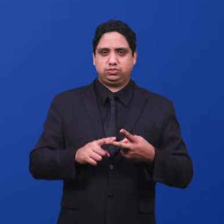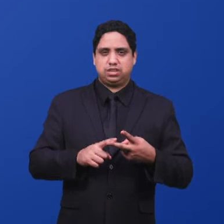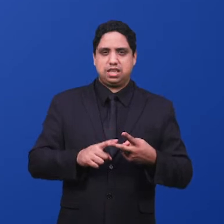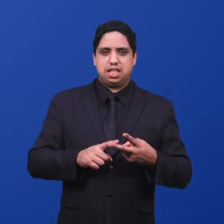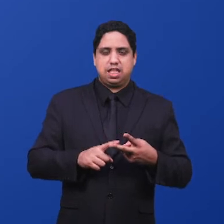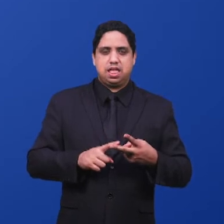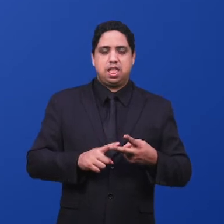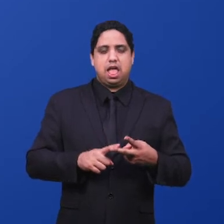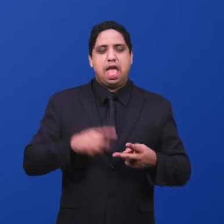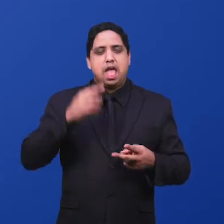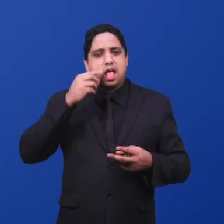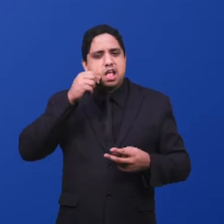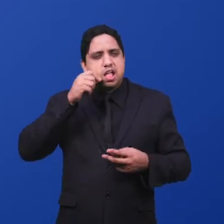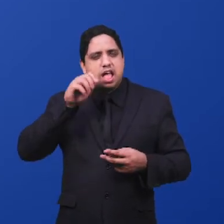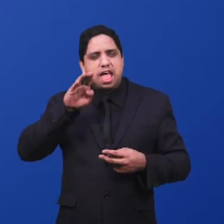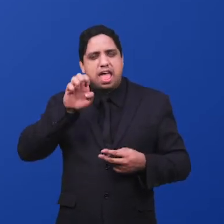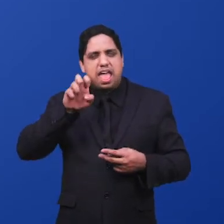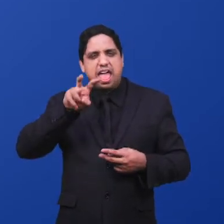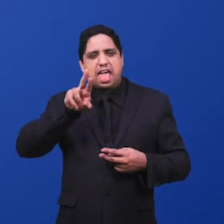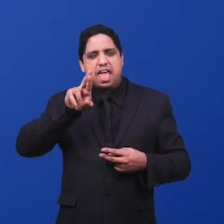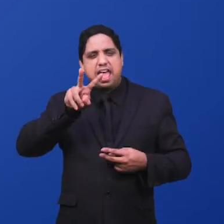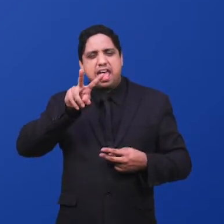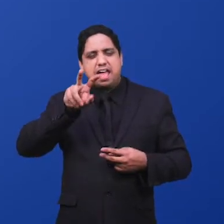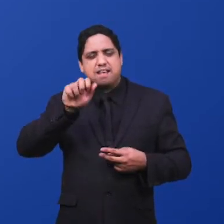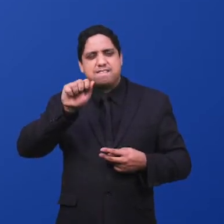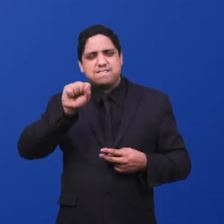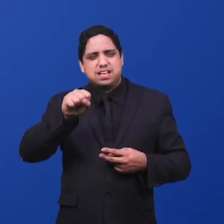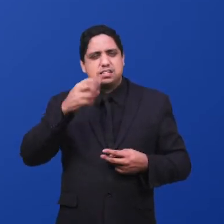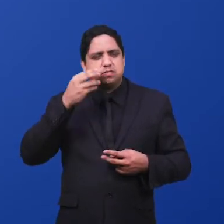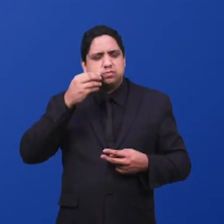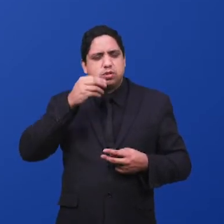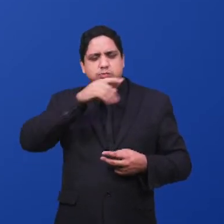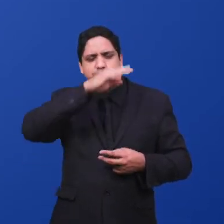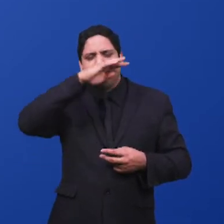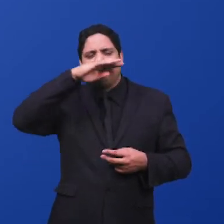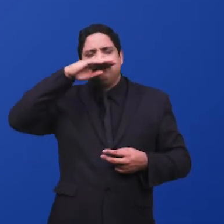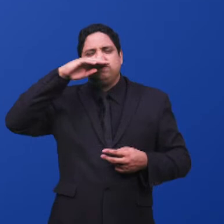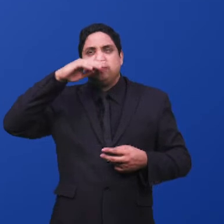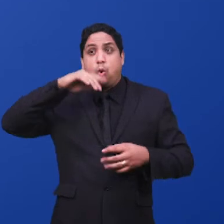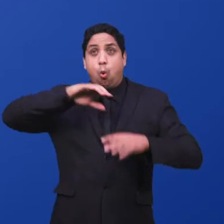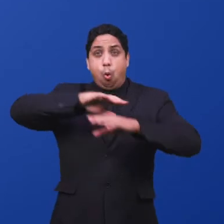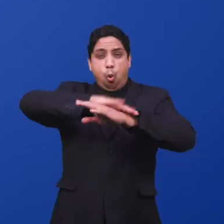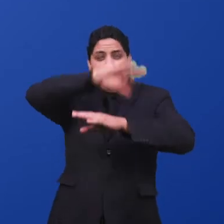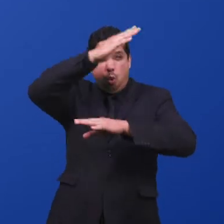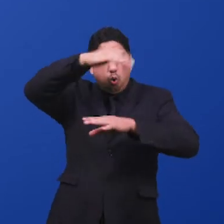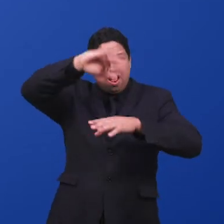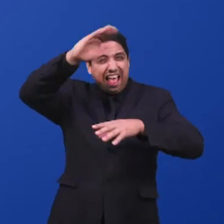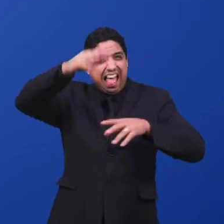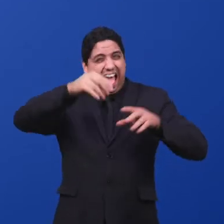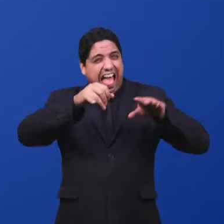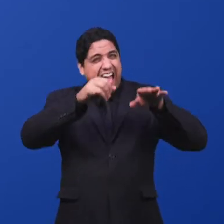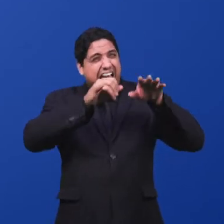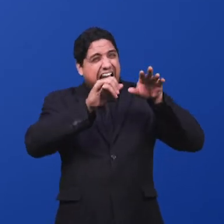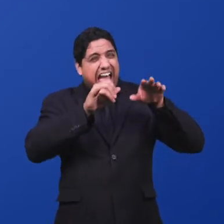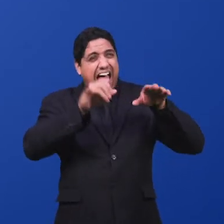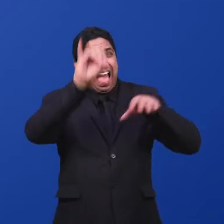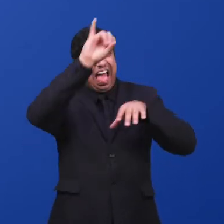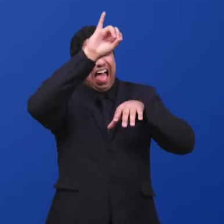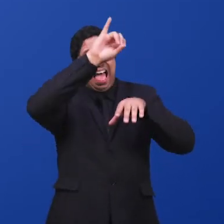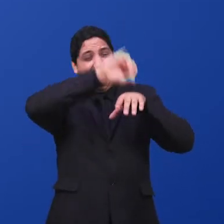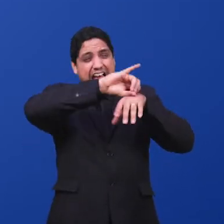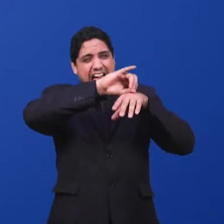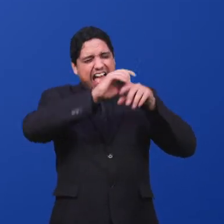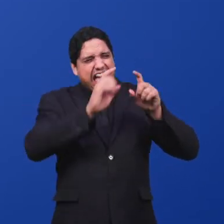de ervas aromáticas. As colinas ficavam em um lugar muito alto, um lugar onde todos podiam ver.